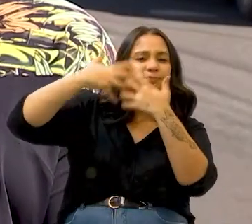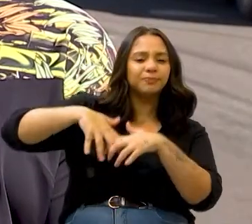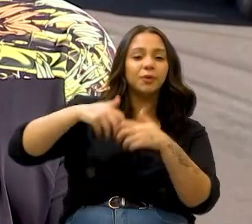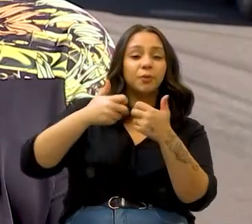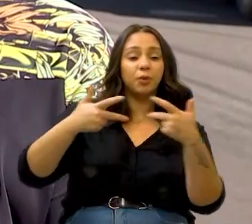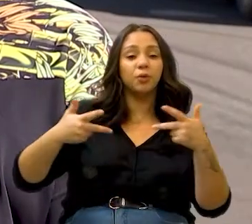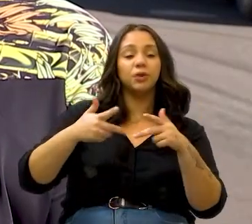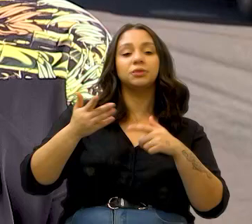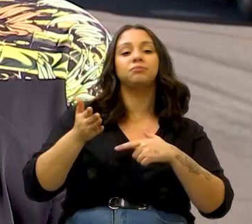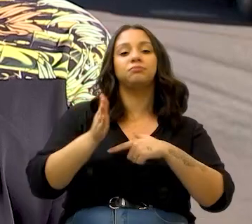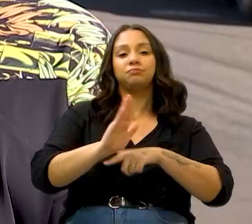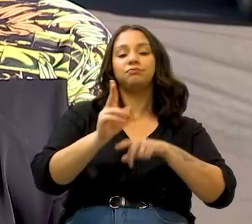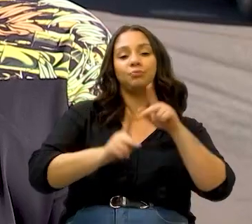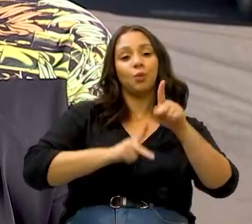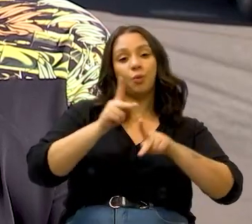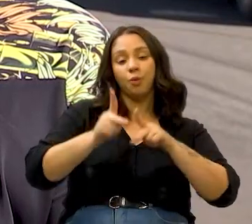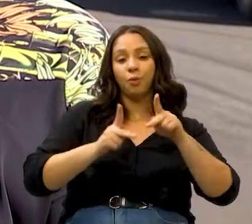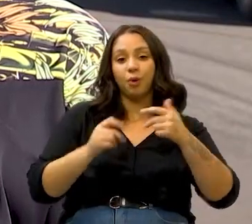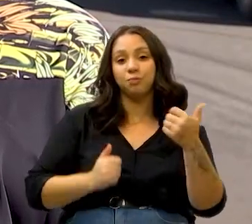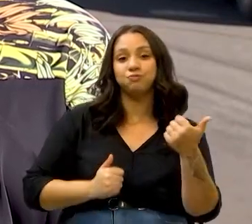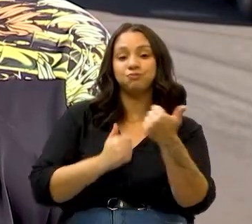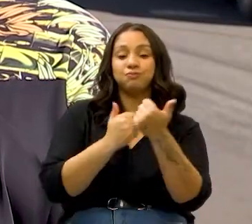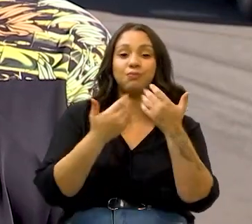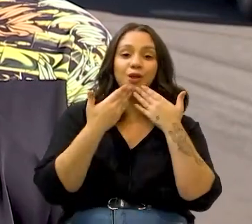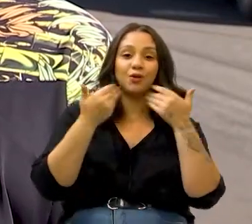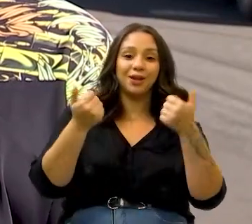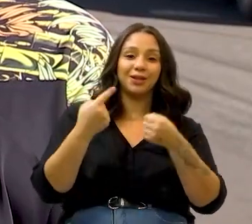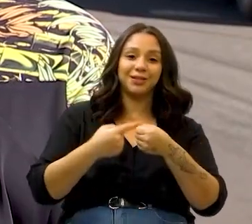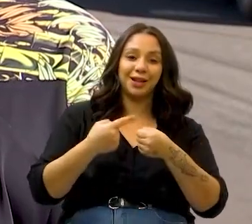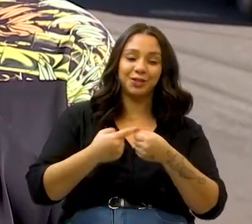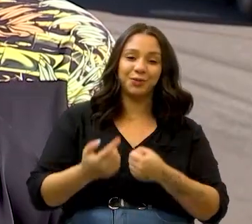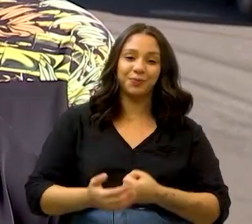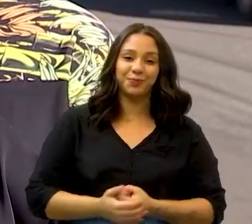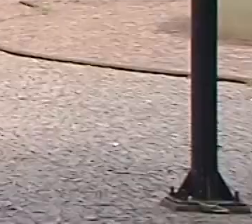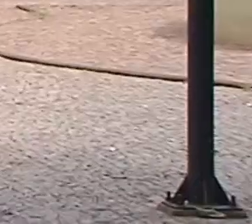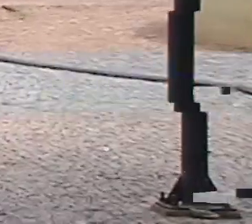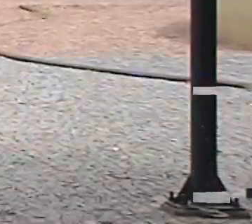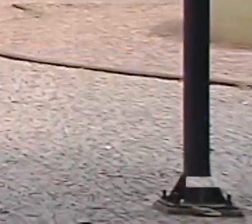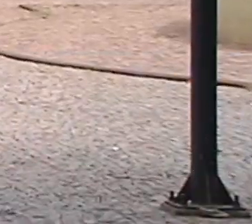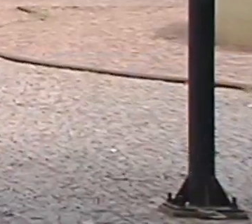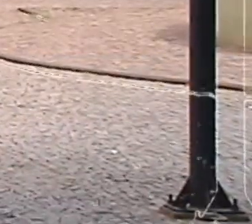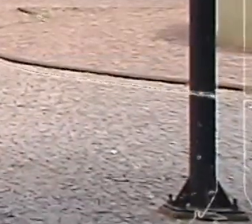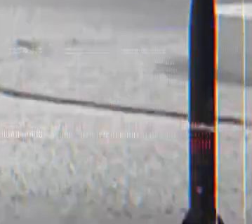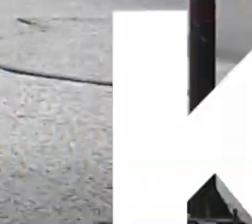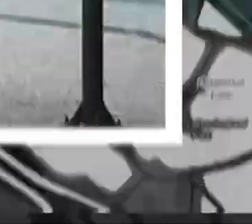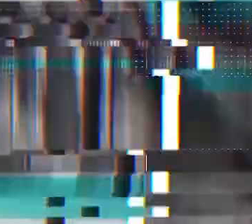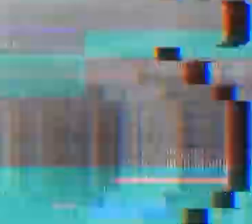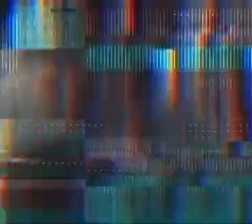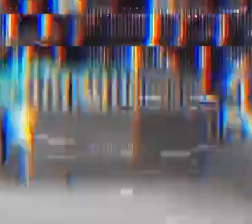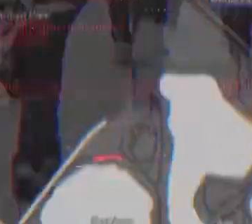pensou em algo para para a população e para melhoria da cidade